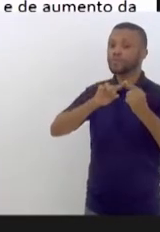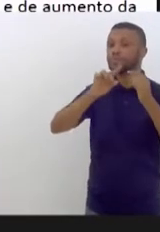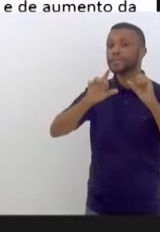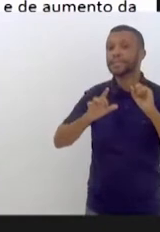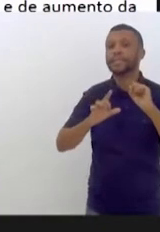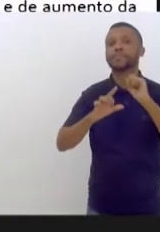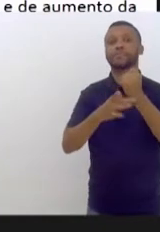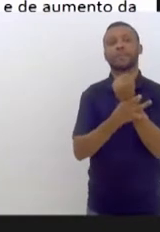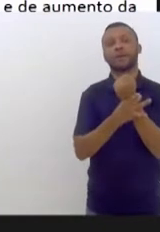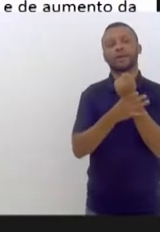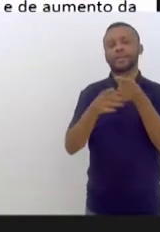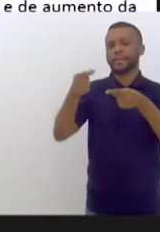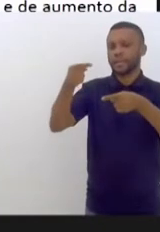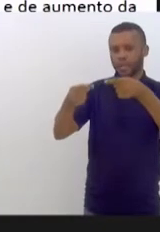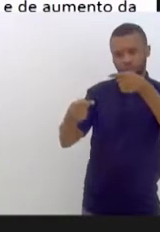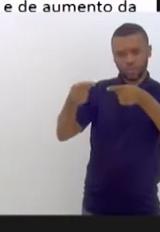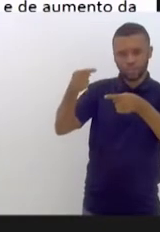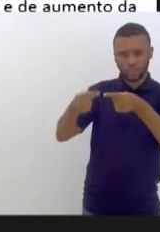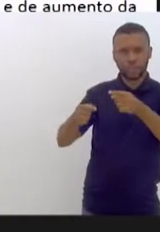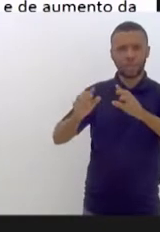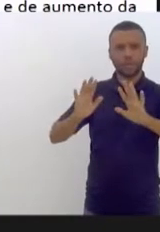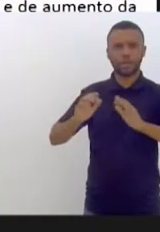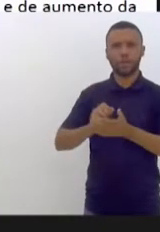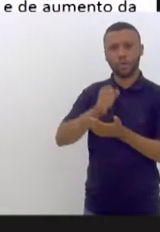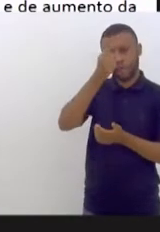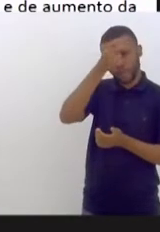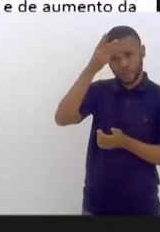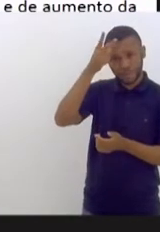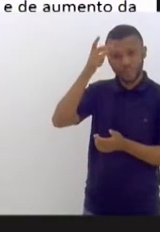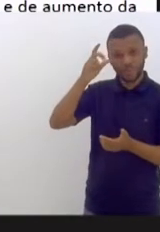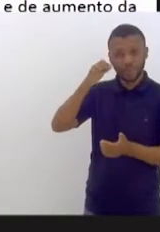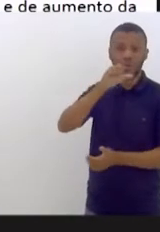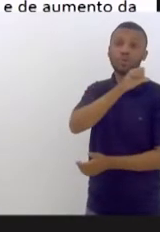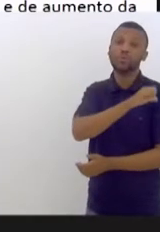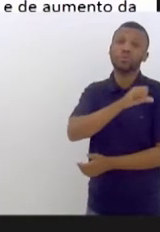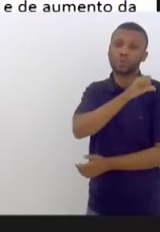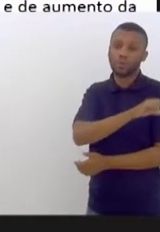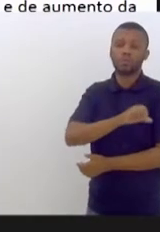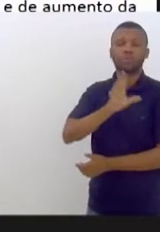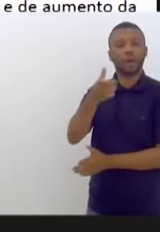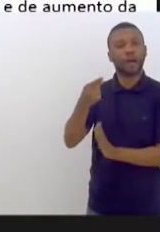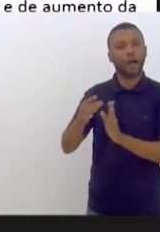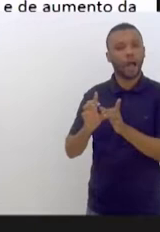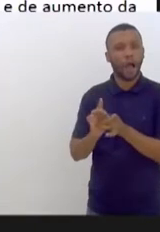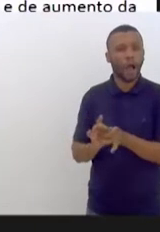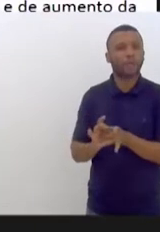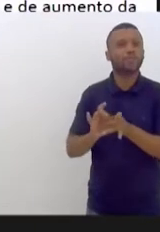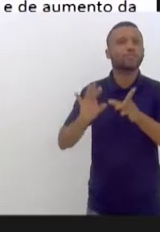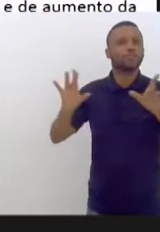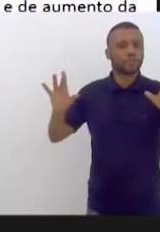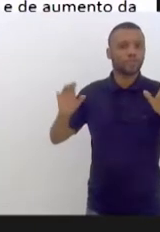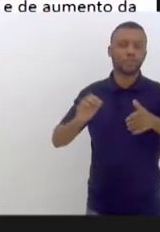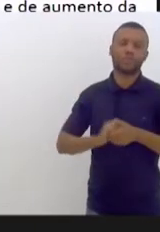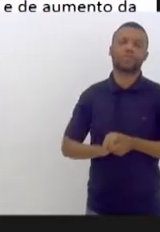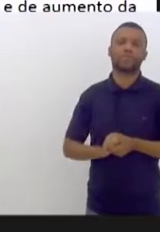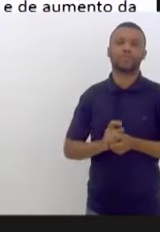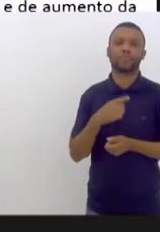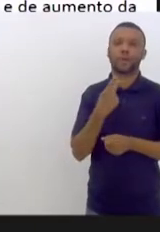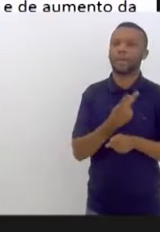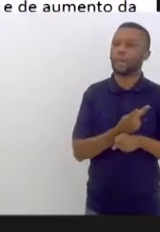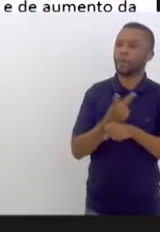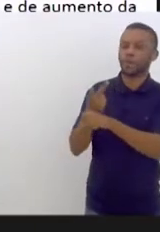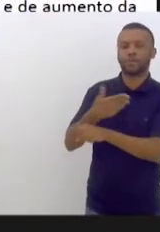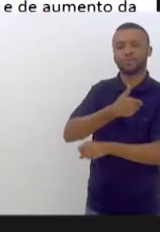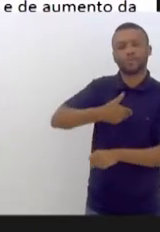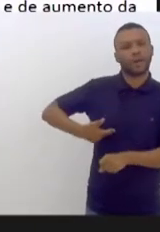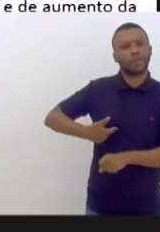dessa discussão, o município do Rio de Janeiro está à disposição. Nós procuramos o Estado